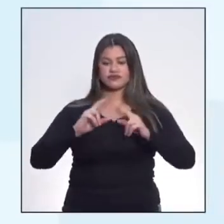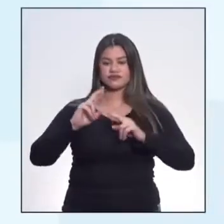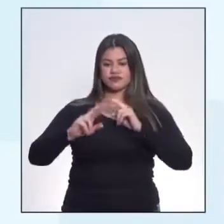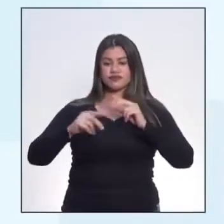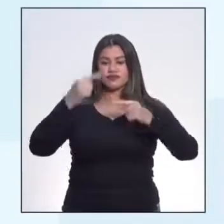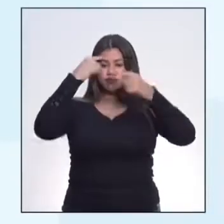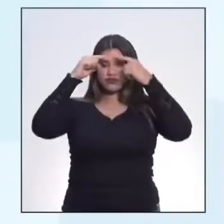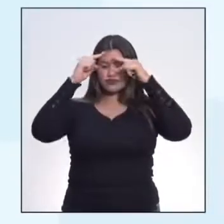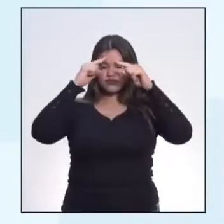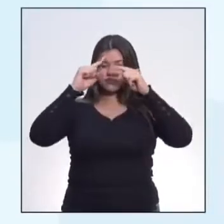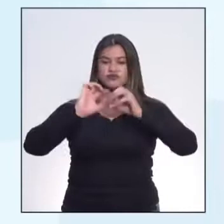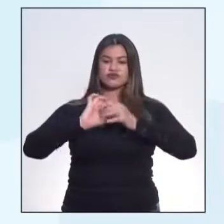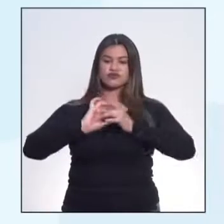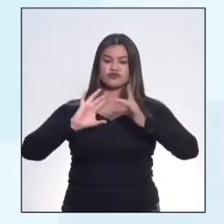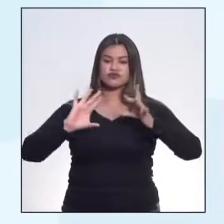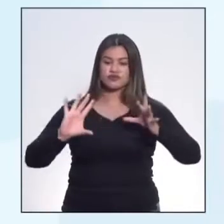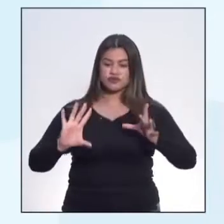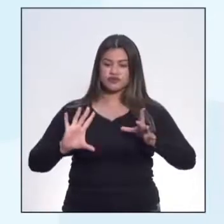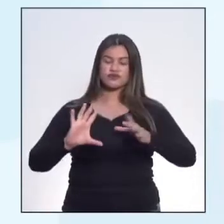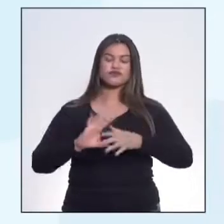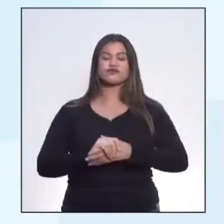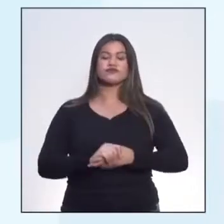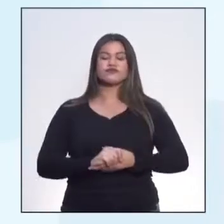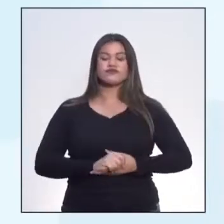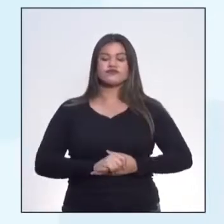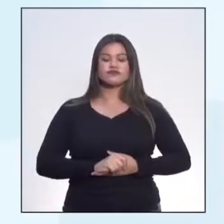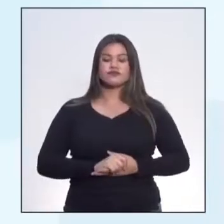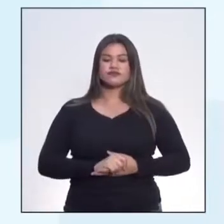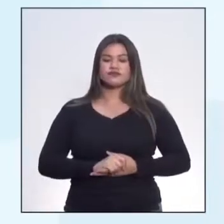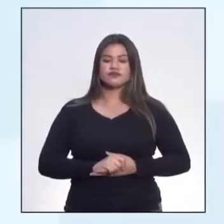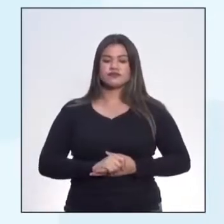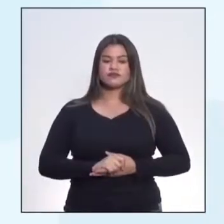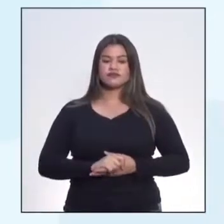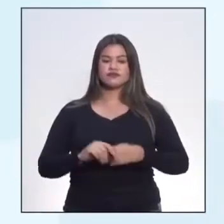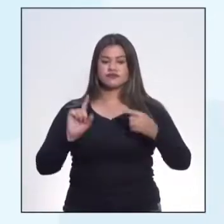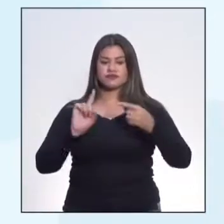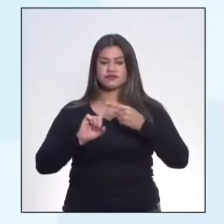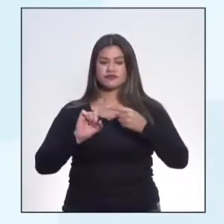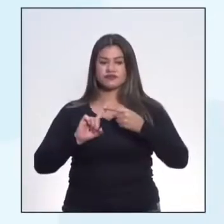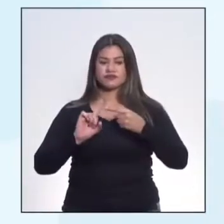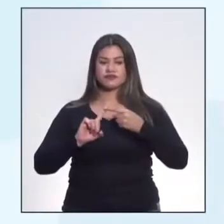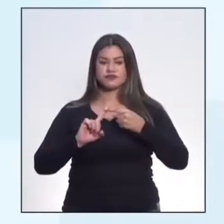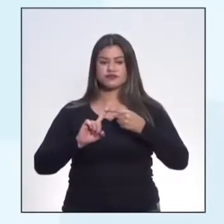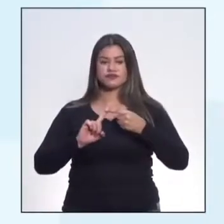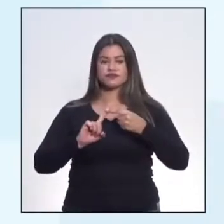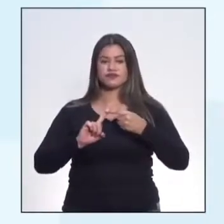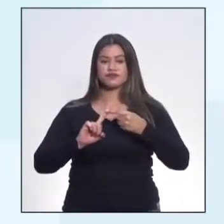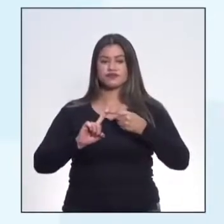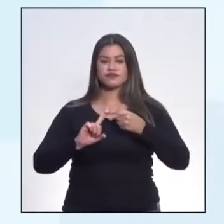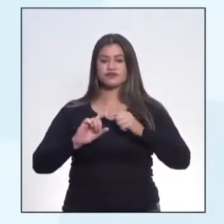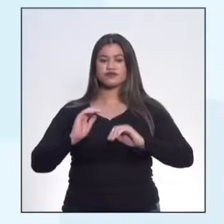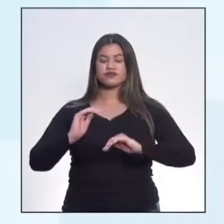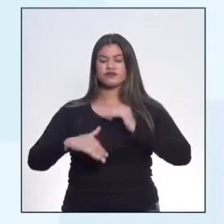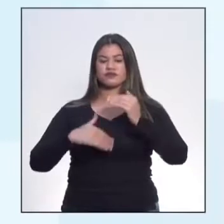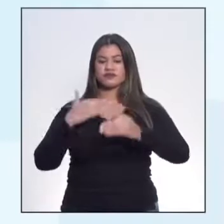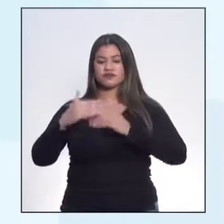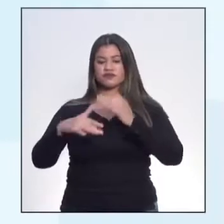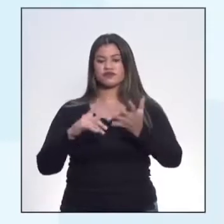e dúvidas também por meio do nosso chat. Então, vamos lá. Primeira questão. O que você compreende